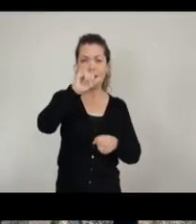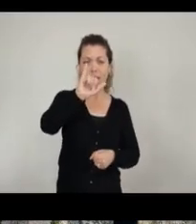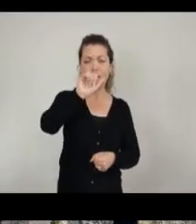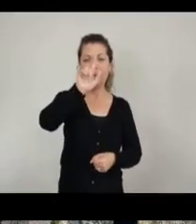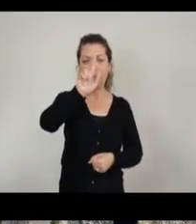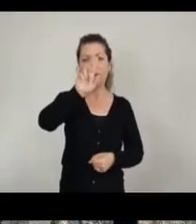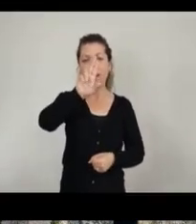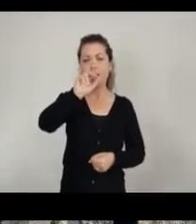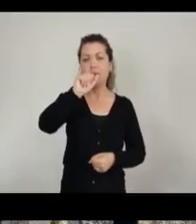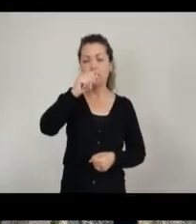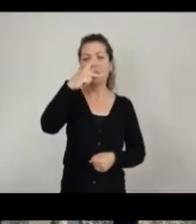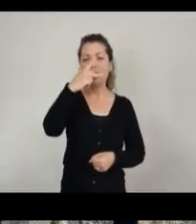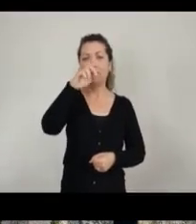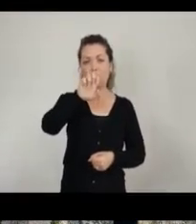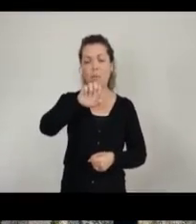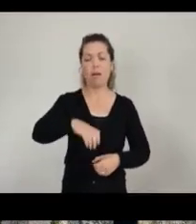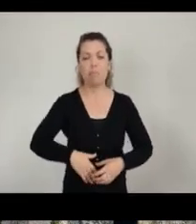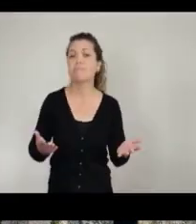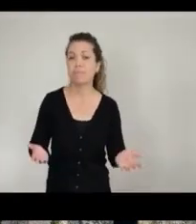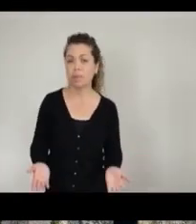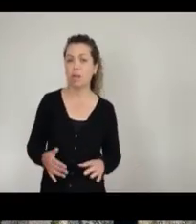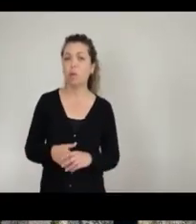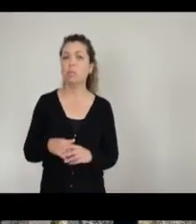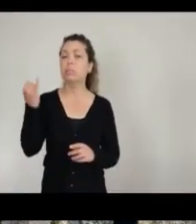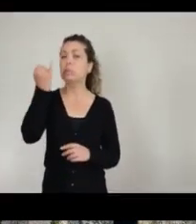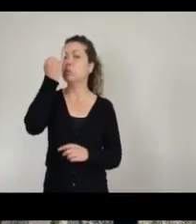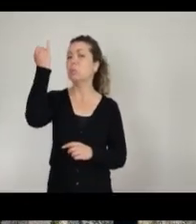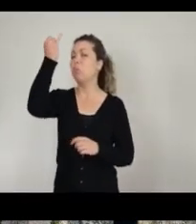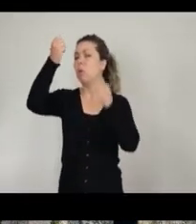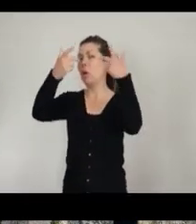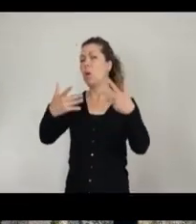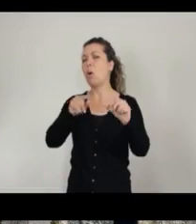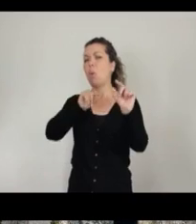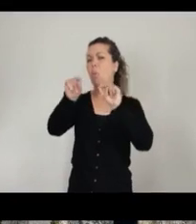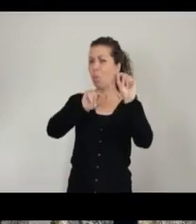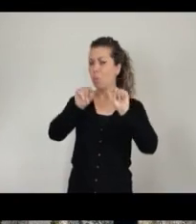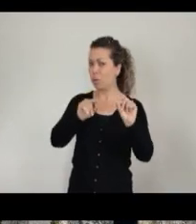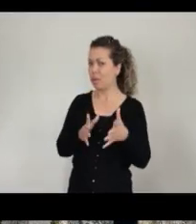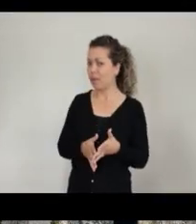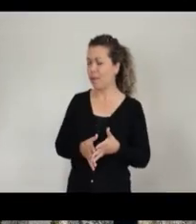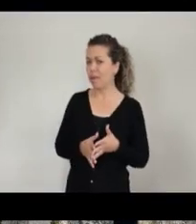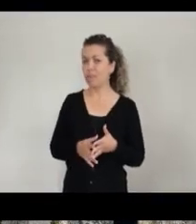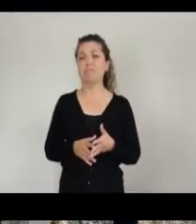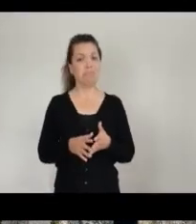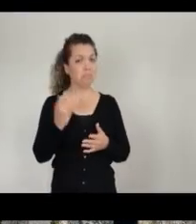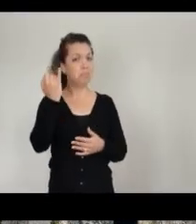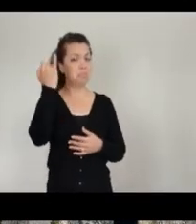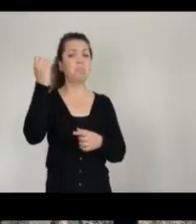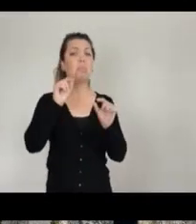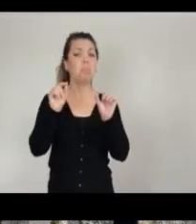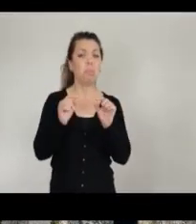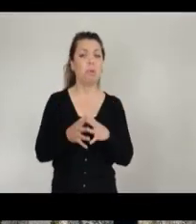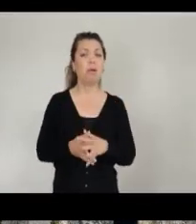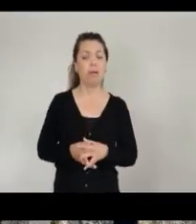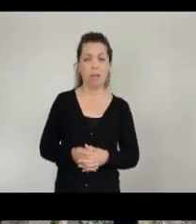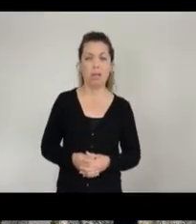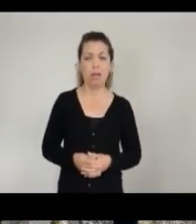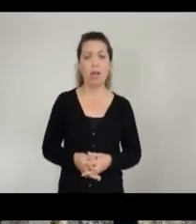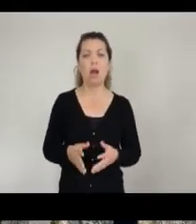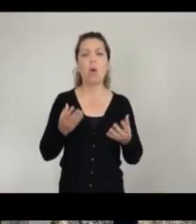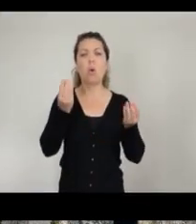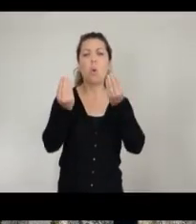feito de forma rudimentar, os procedimentos do plantio à colheita eram bastante elementares, e este foi um dos fatores a contribuir para a perda